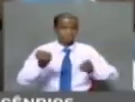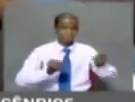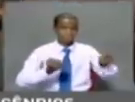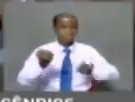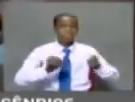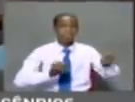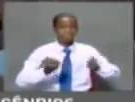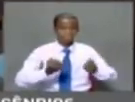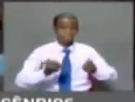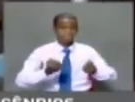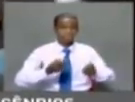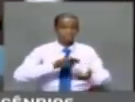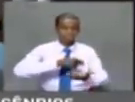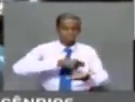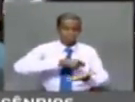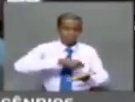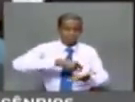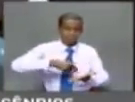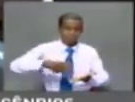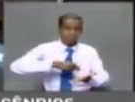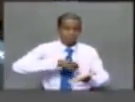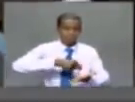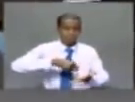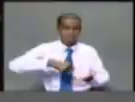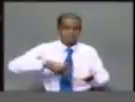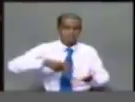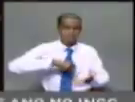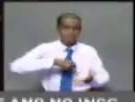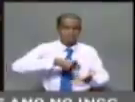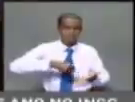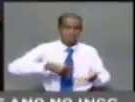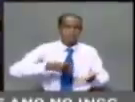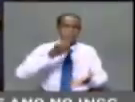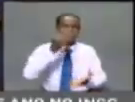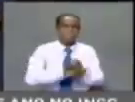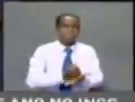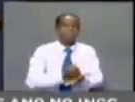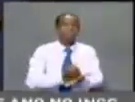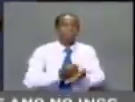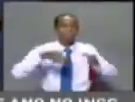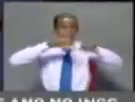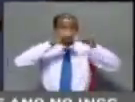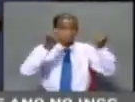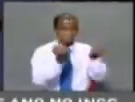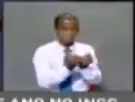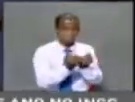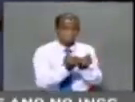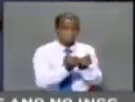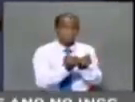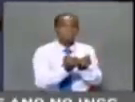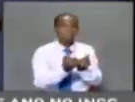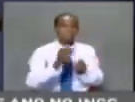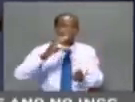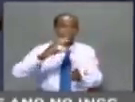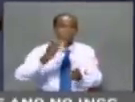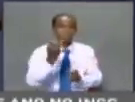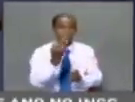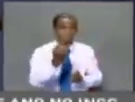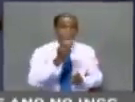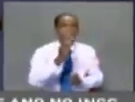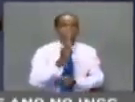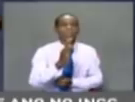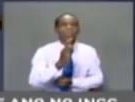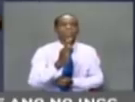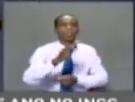aeroporto, assina um acordo com o CIF, colocando fim ao contrato de empreitada e começa a transição para uma nova